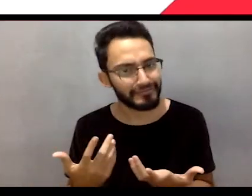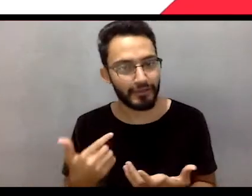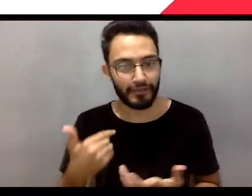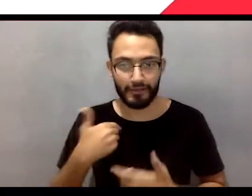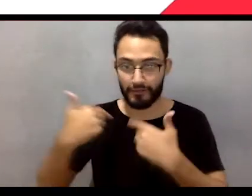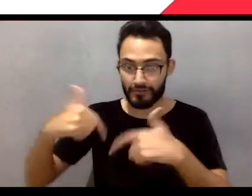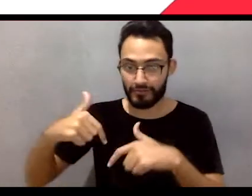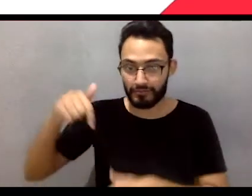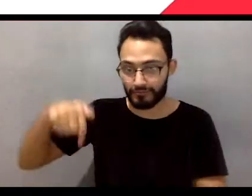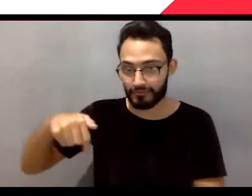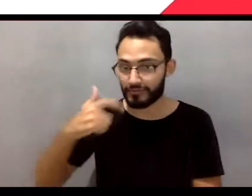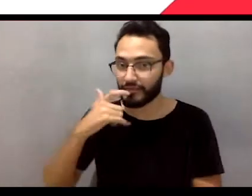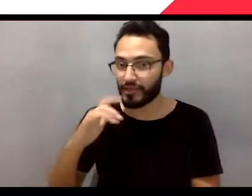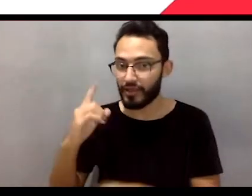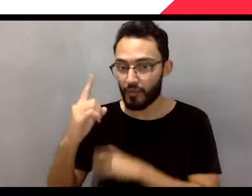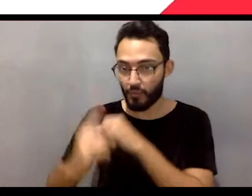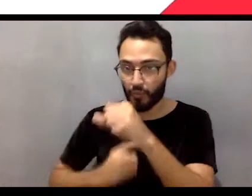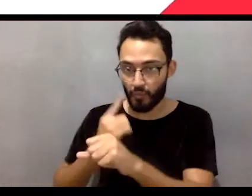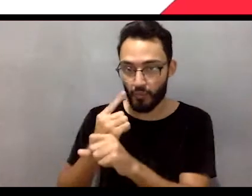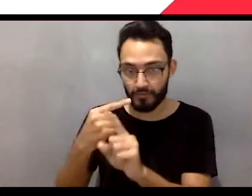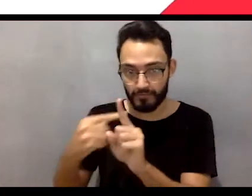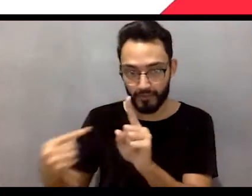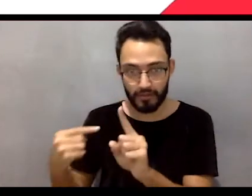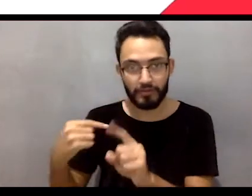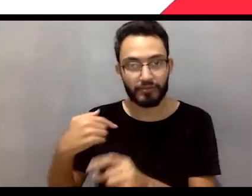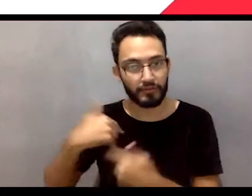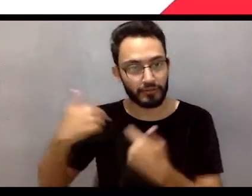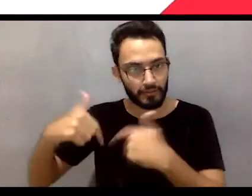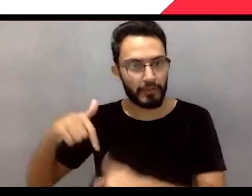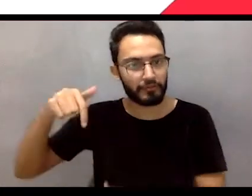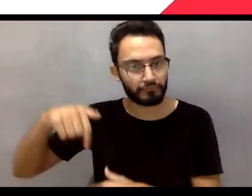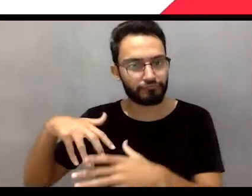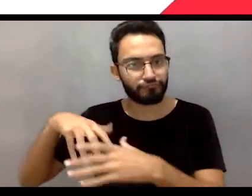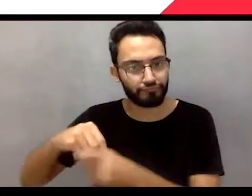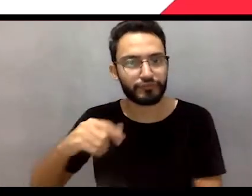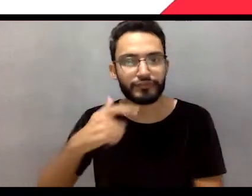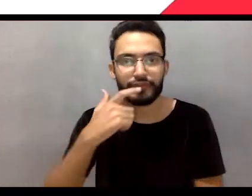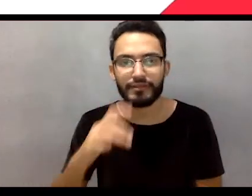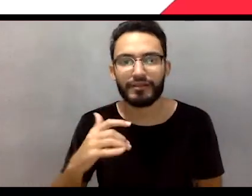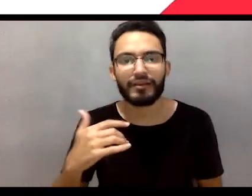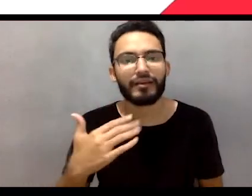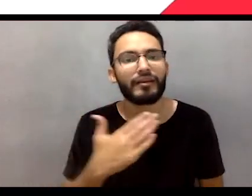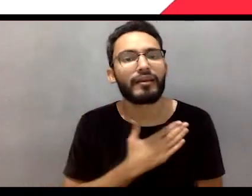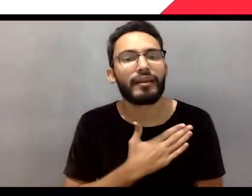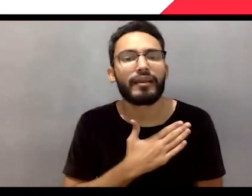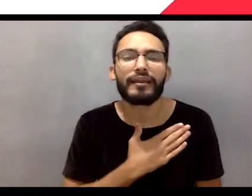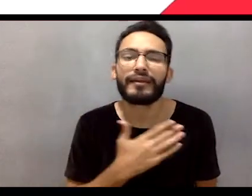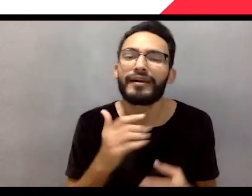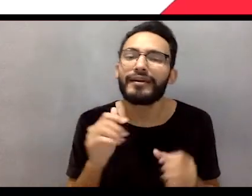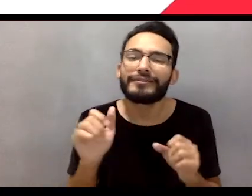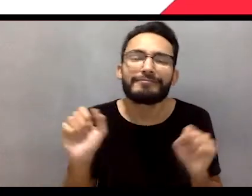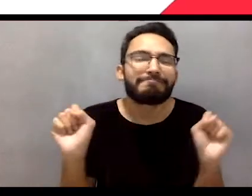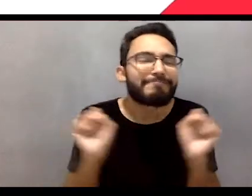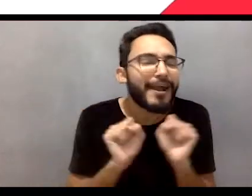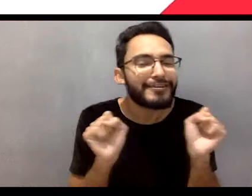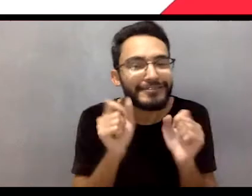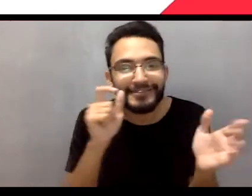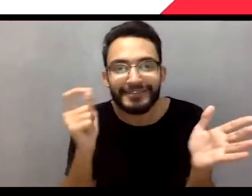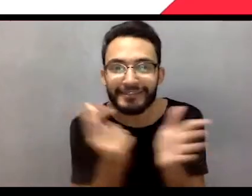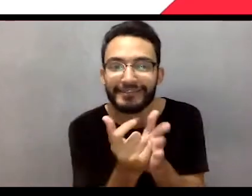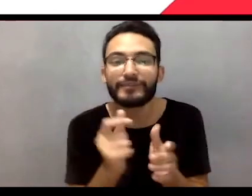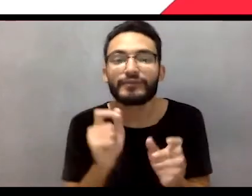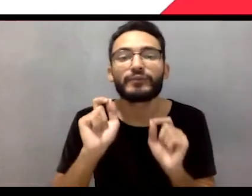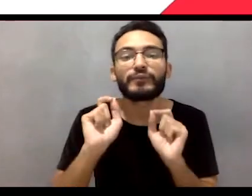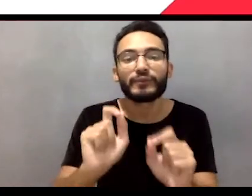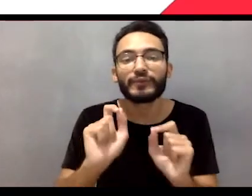trabalho aqui na CIT há 1 ano e meio, eu sou senior manager aqui na CIT, sou apaixonada por estratégia, por design